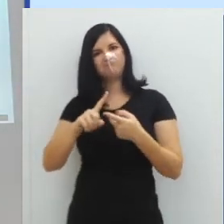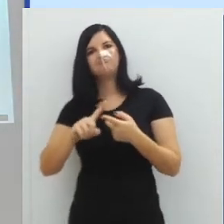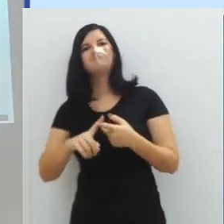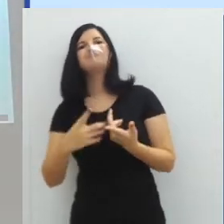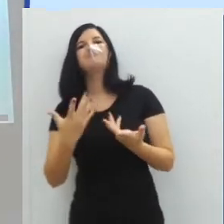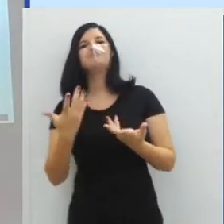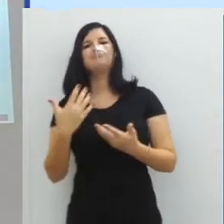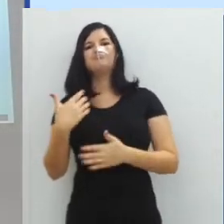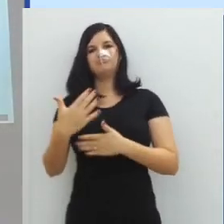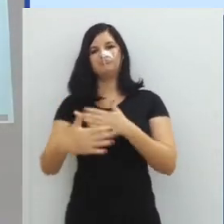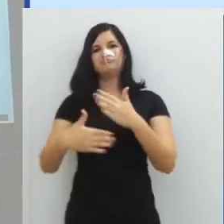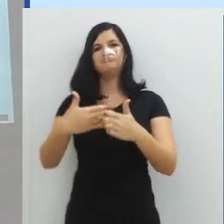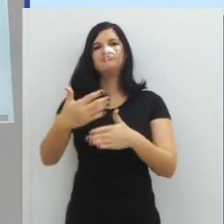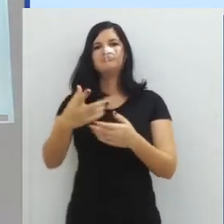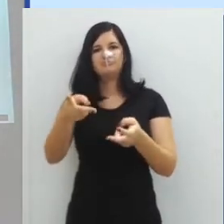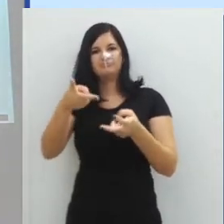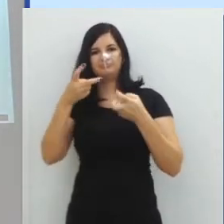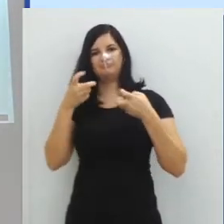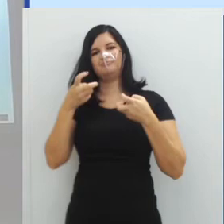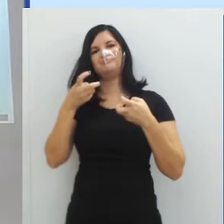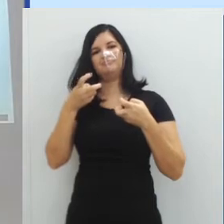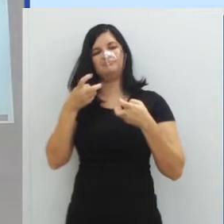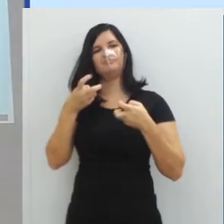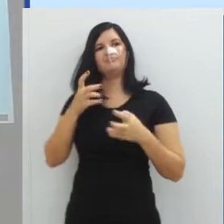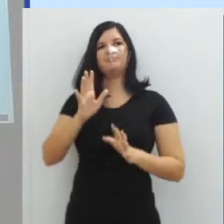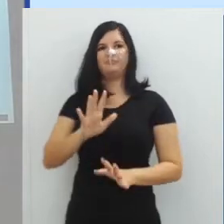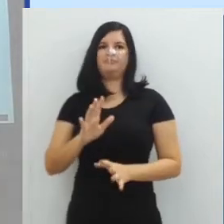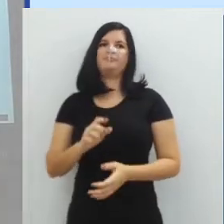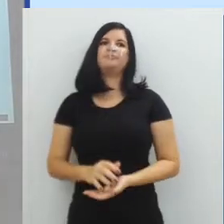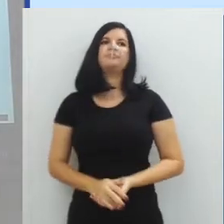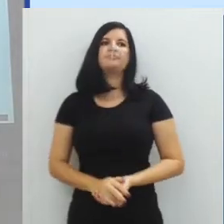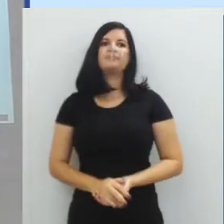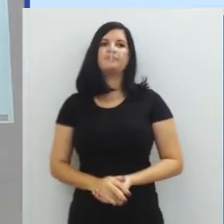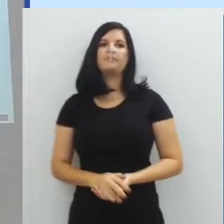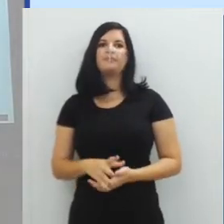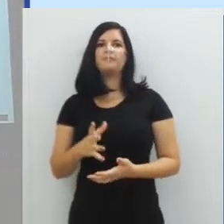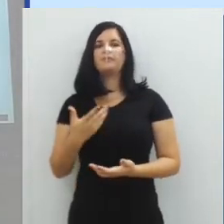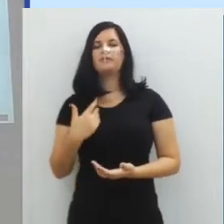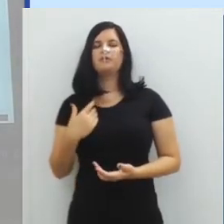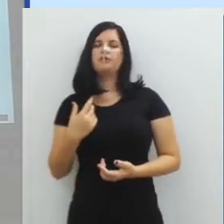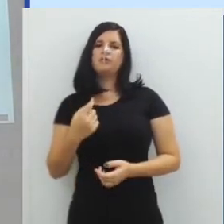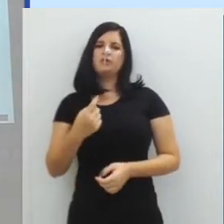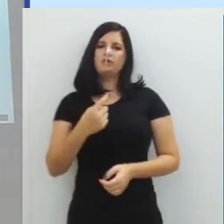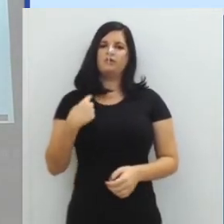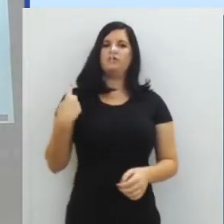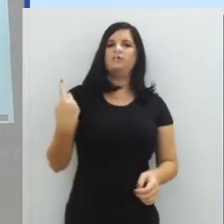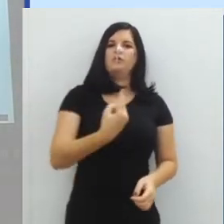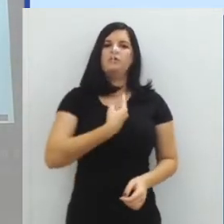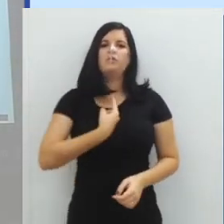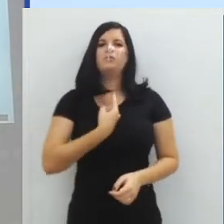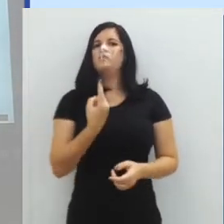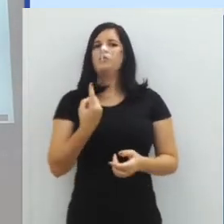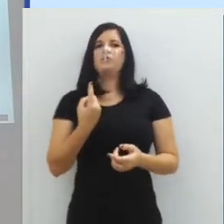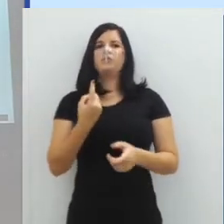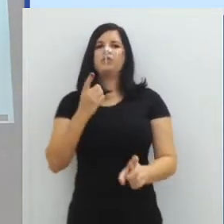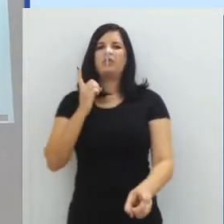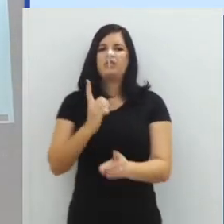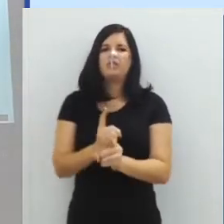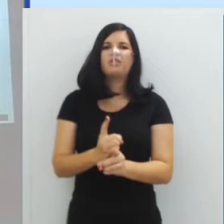pode evidenciar isso através daquilo que a gente viu, né? Então, como é que a